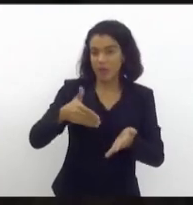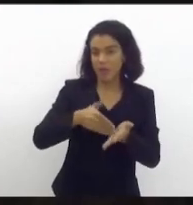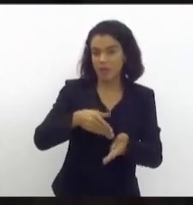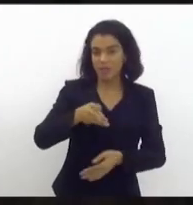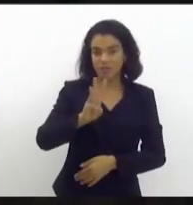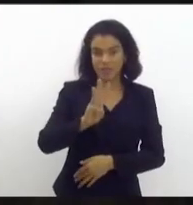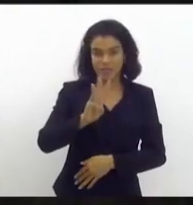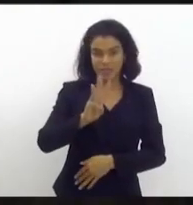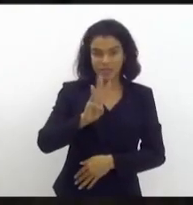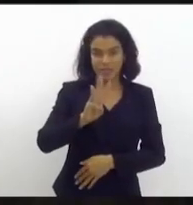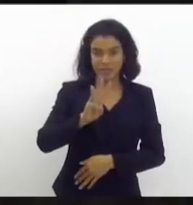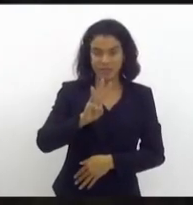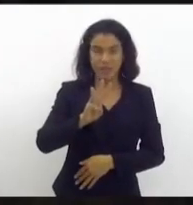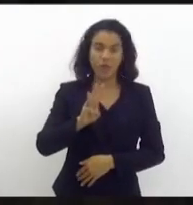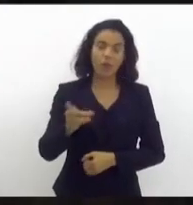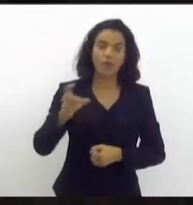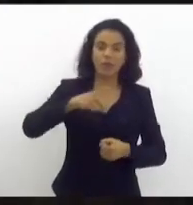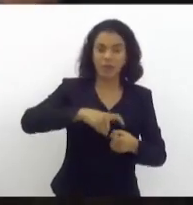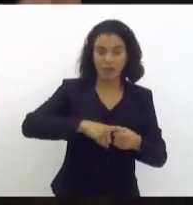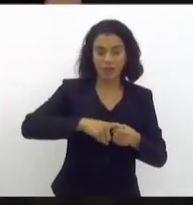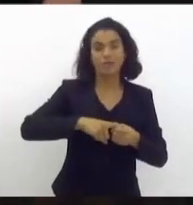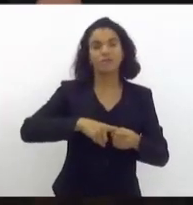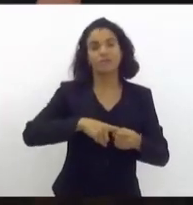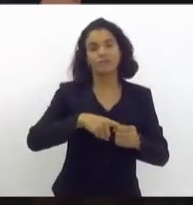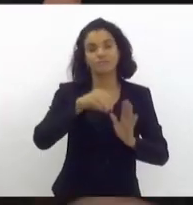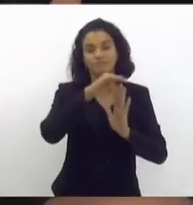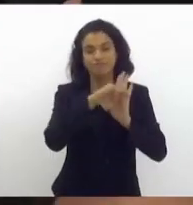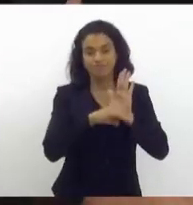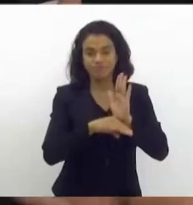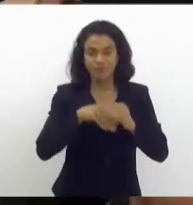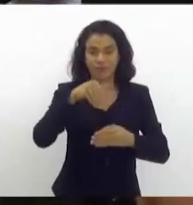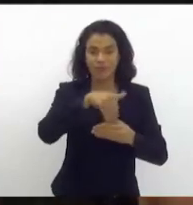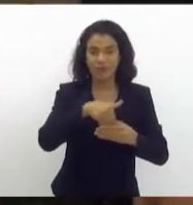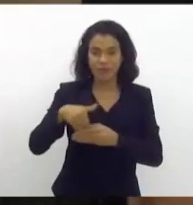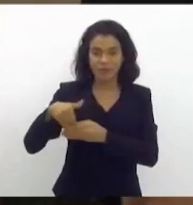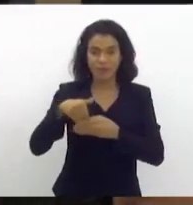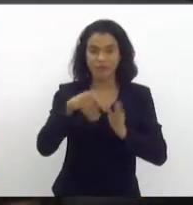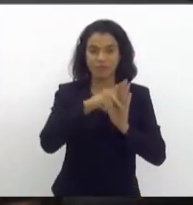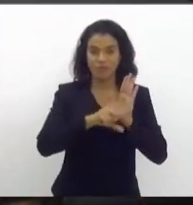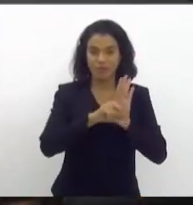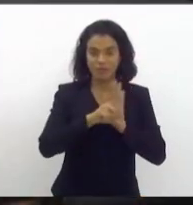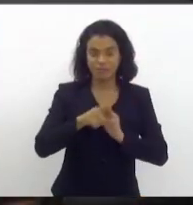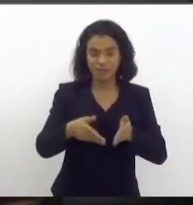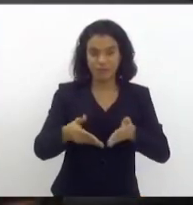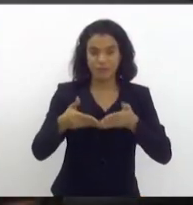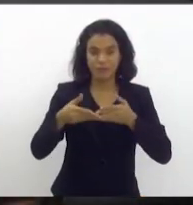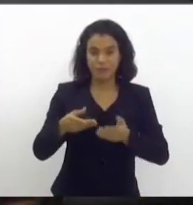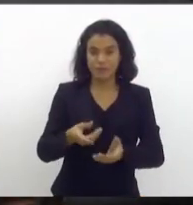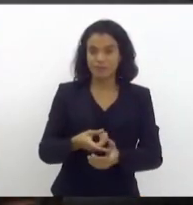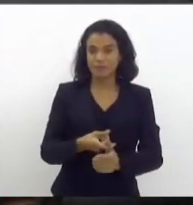horas quando retornaremos com a ordem do dia está suspenso a sessão